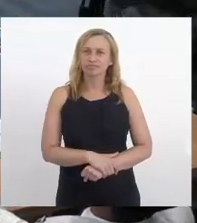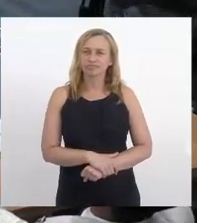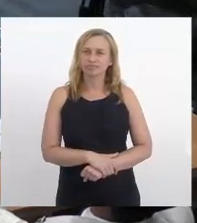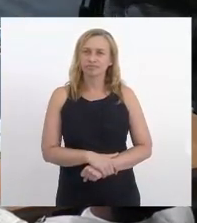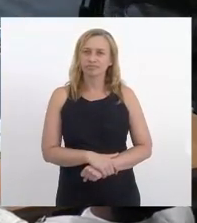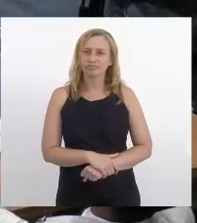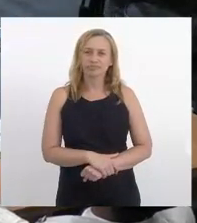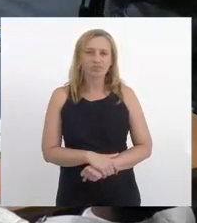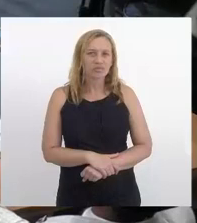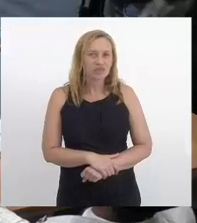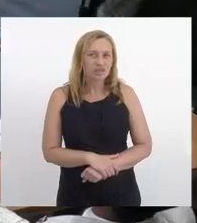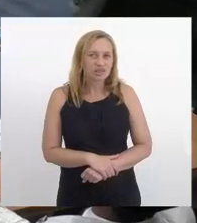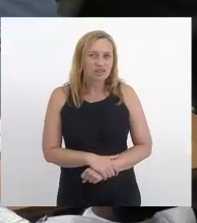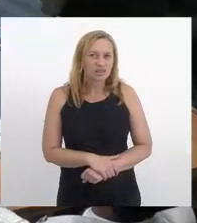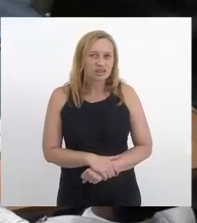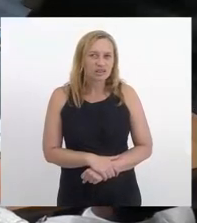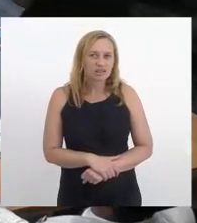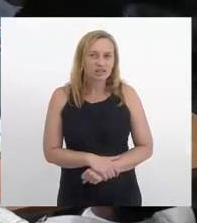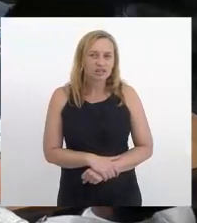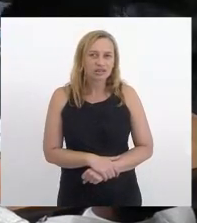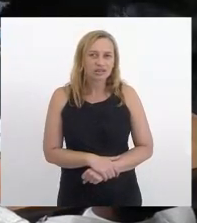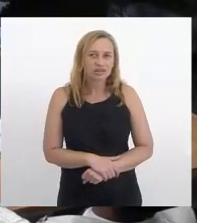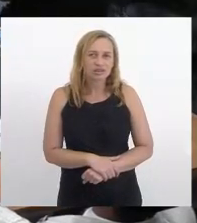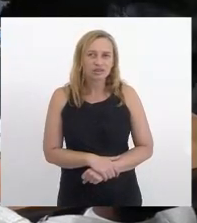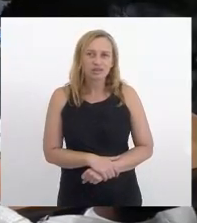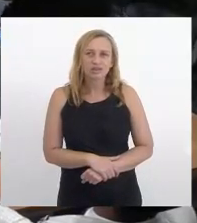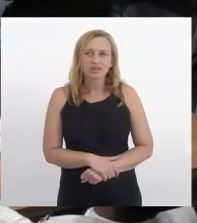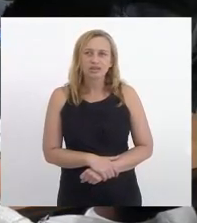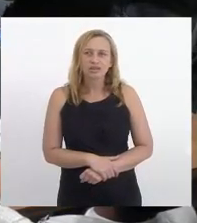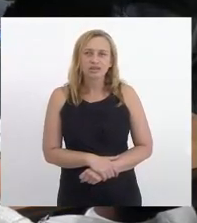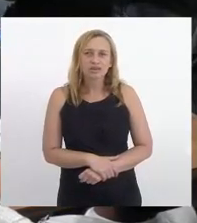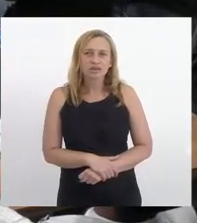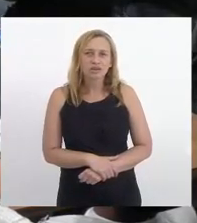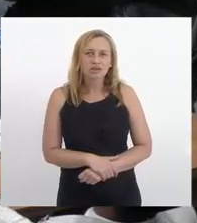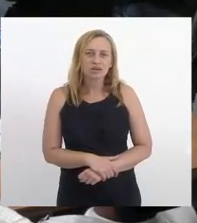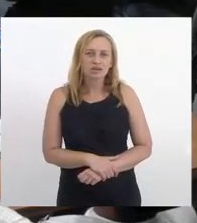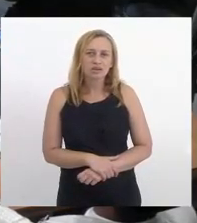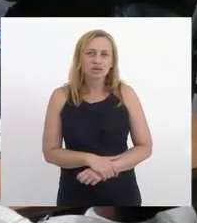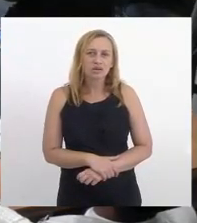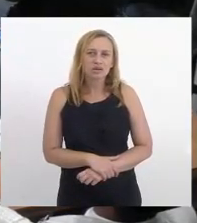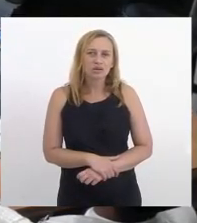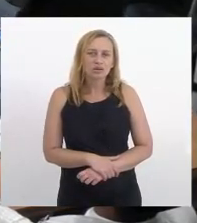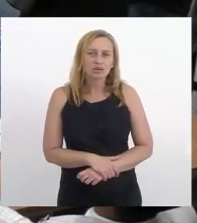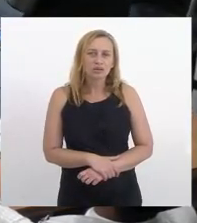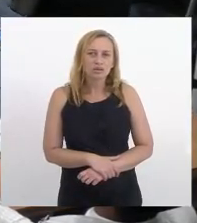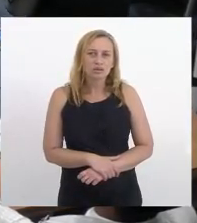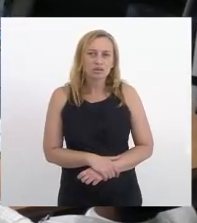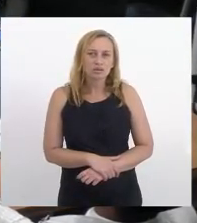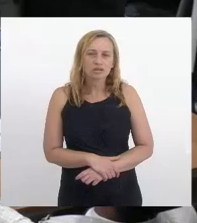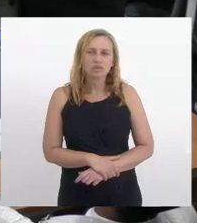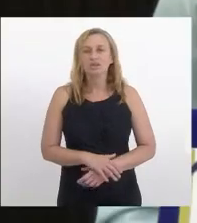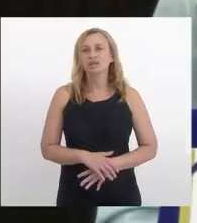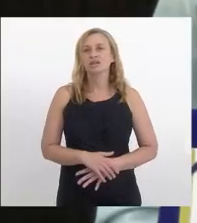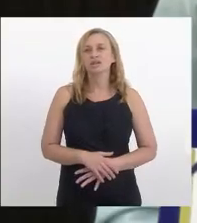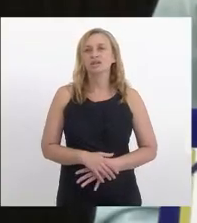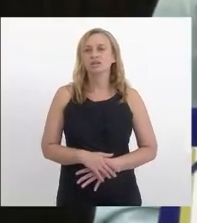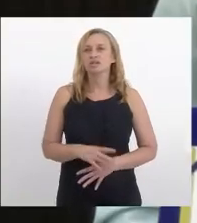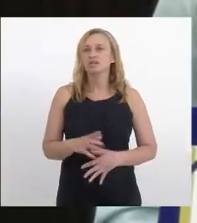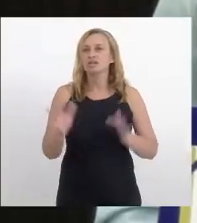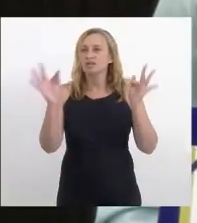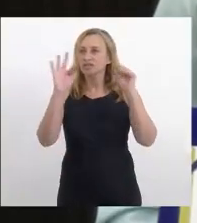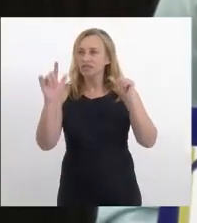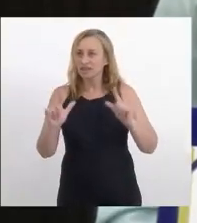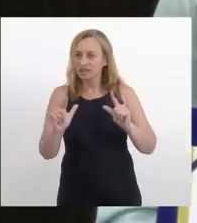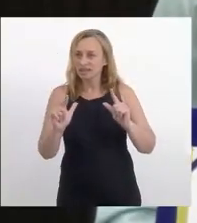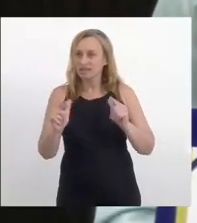Já que o presidente me permitiu quebrar o protocolo, eu vou segurar o microfone para que vocês